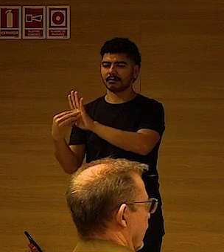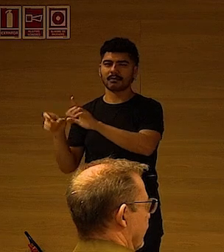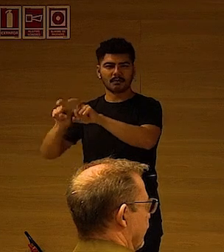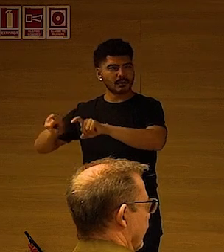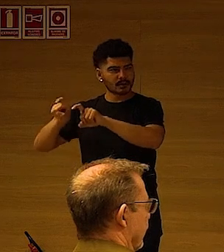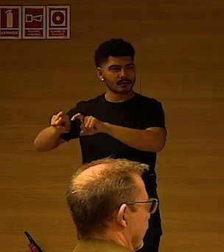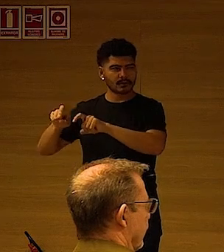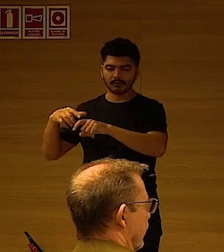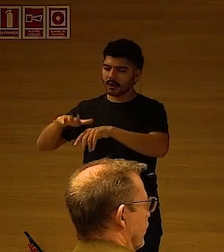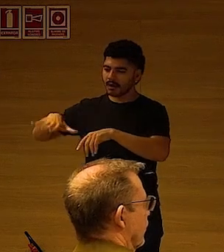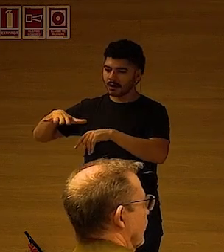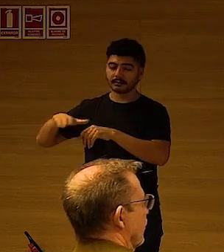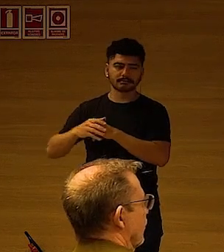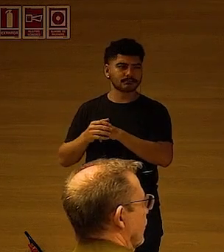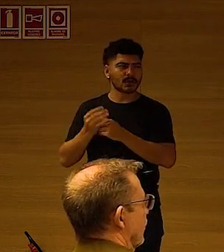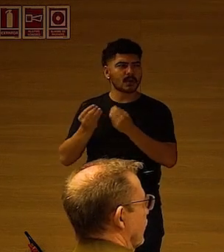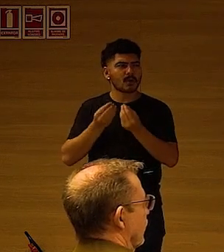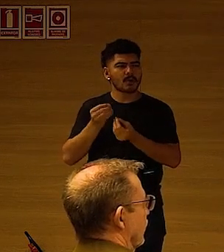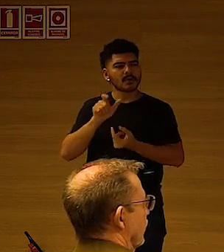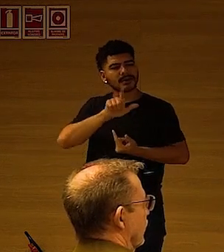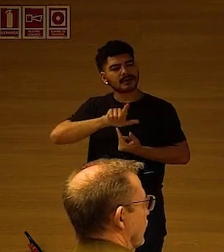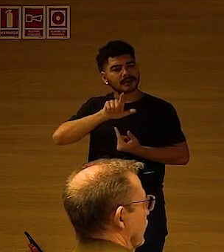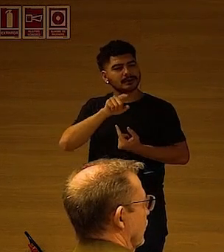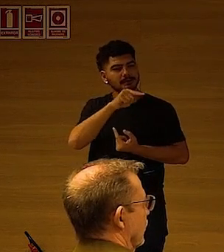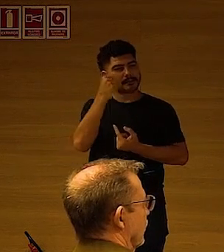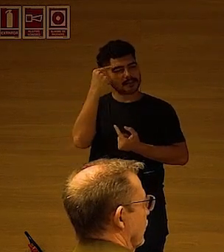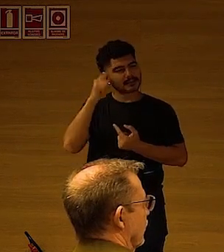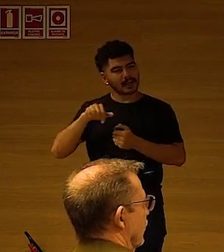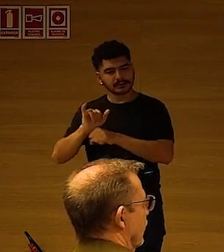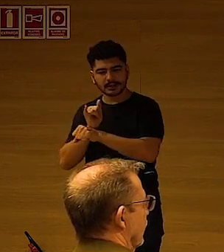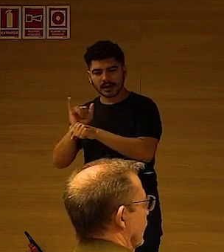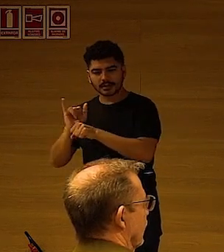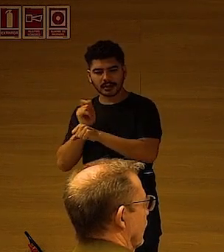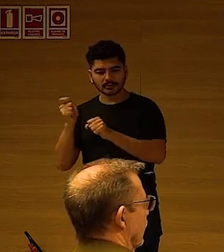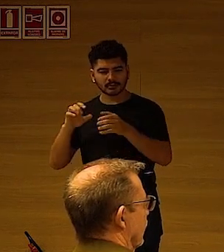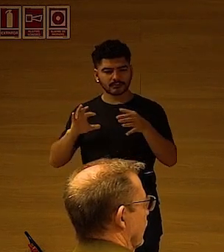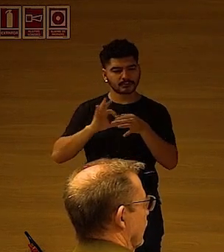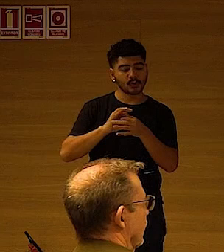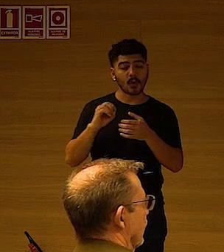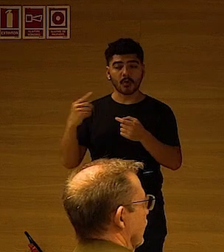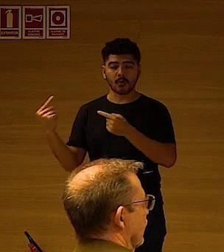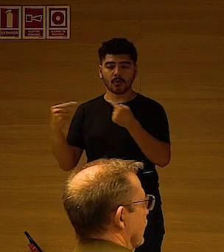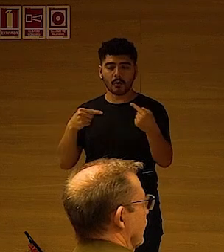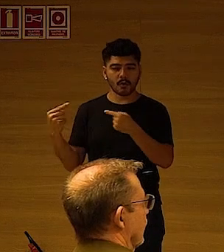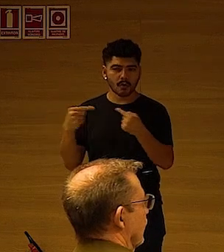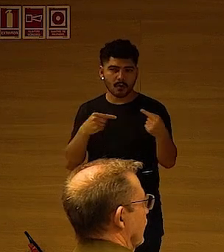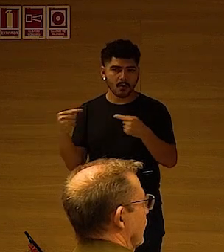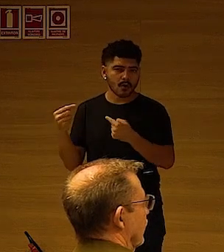ferramenta ou uma concorrência? Eu queria saber a opinião de vocês utilizam. Vamos lá, quem